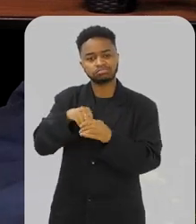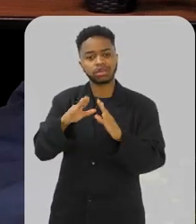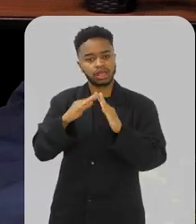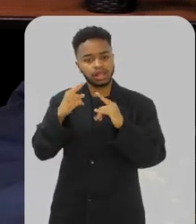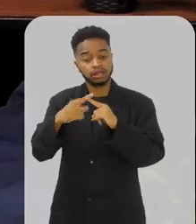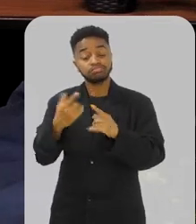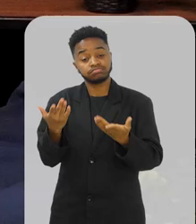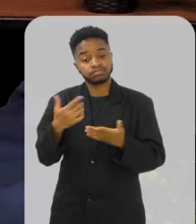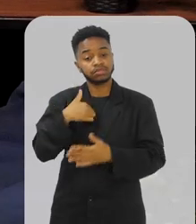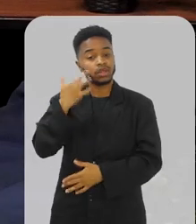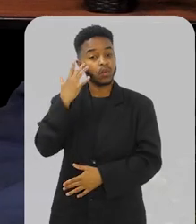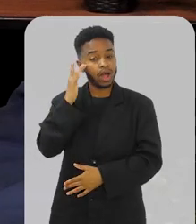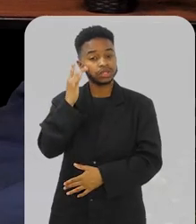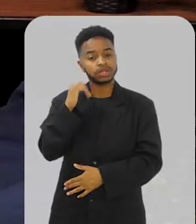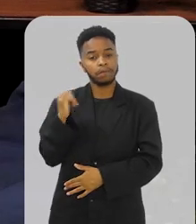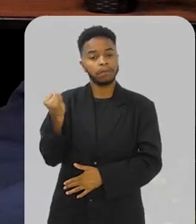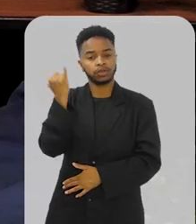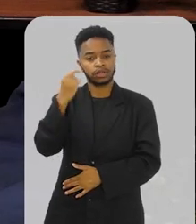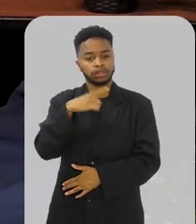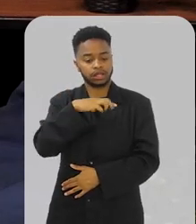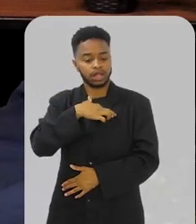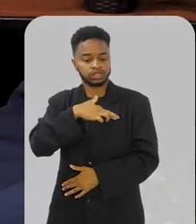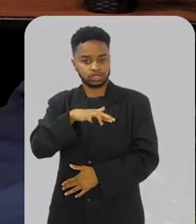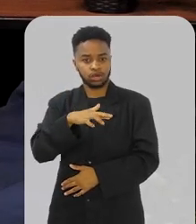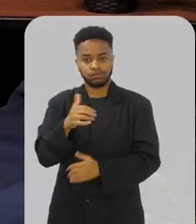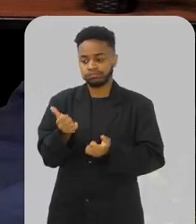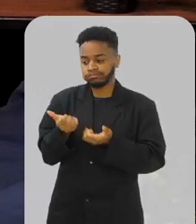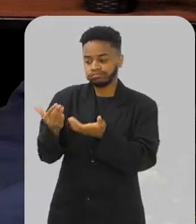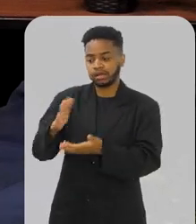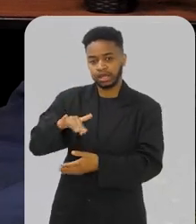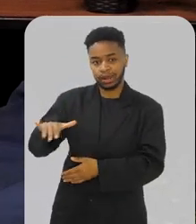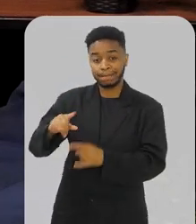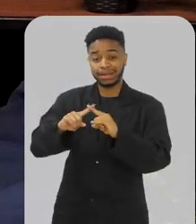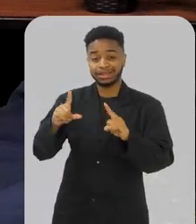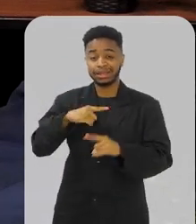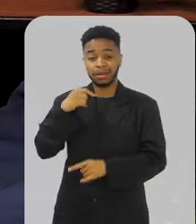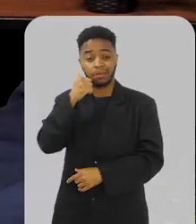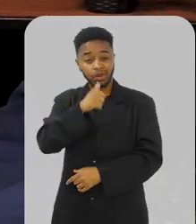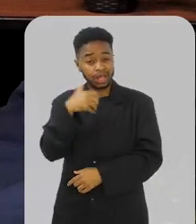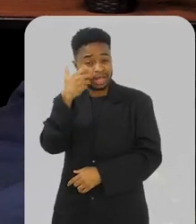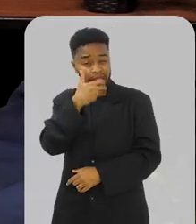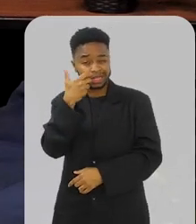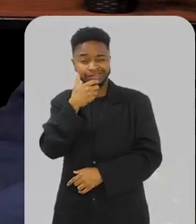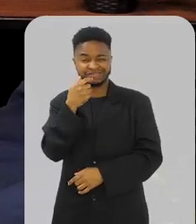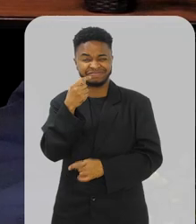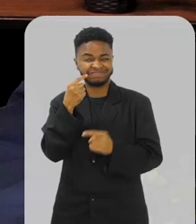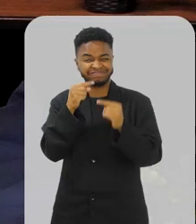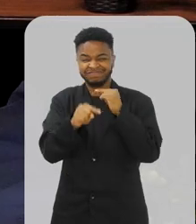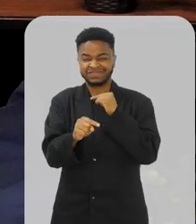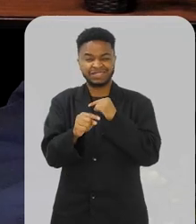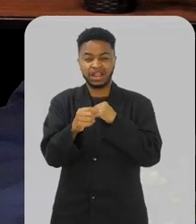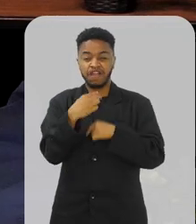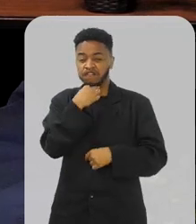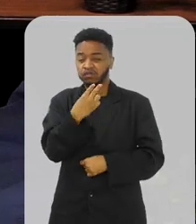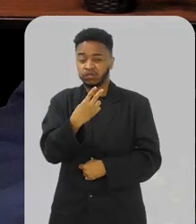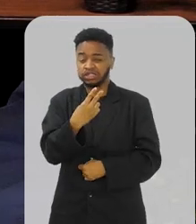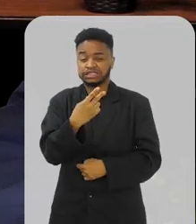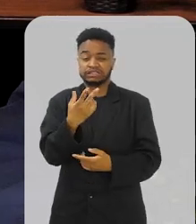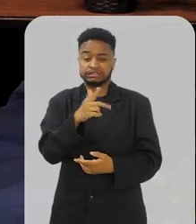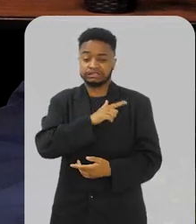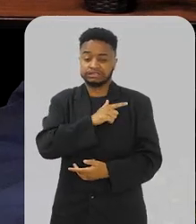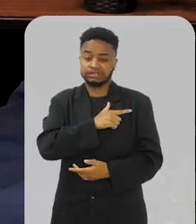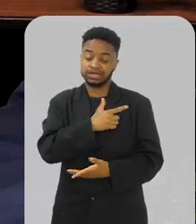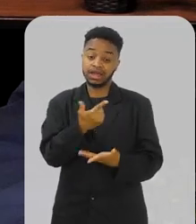eu acho que religião para criança é importante. Mas tem uma levita lá, que ela é desafinada. Juro